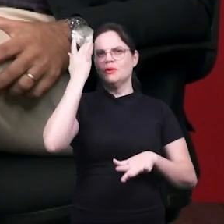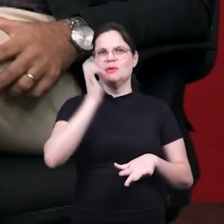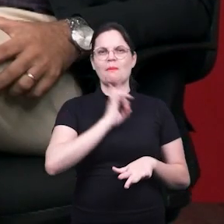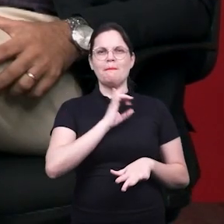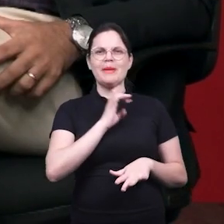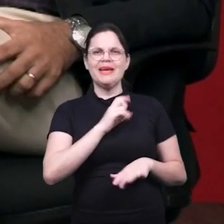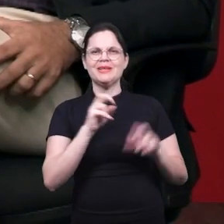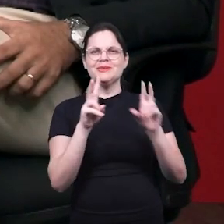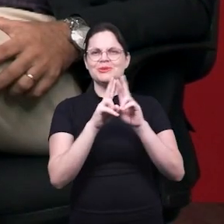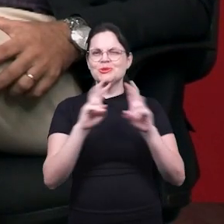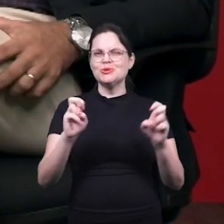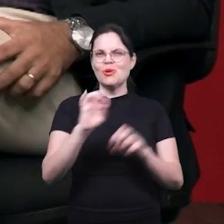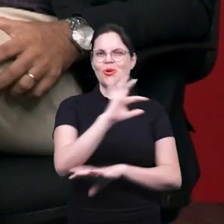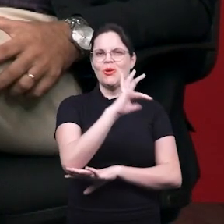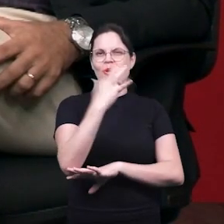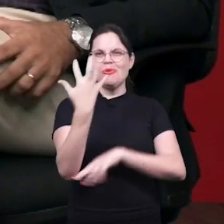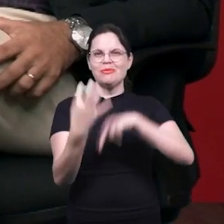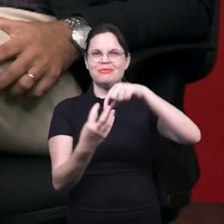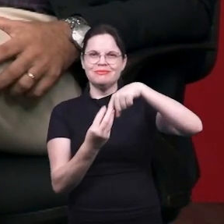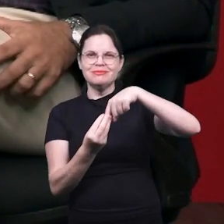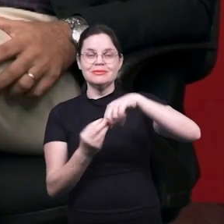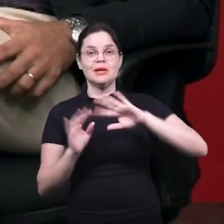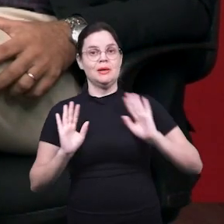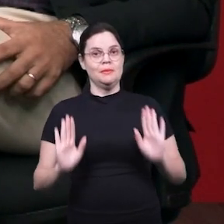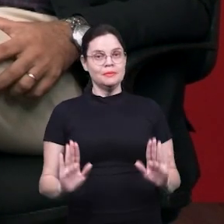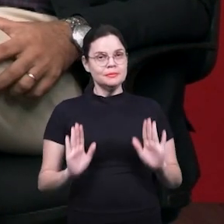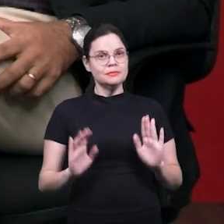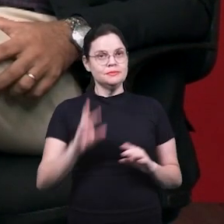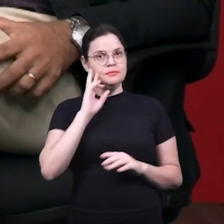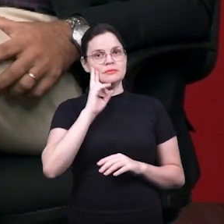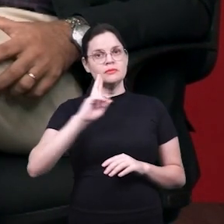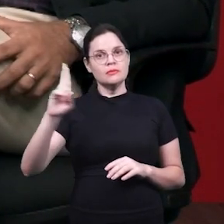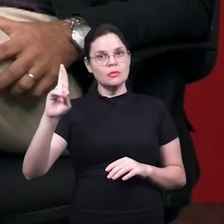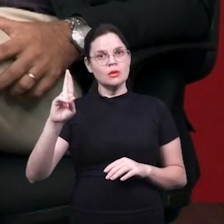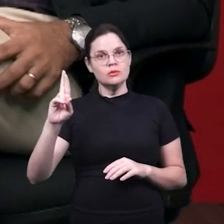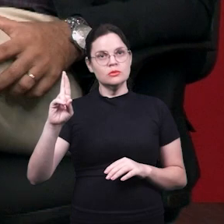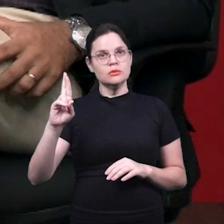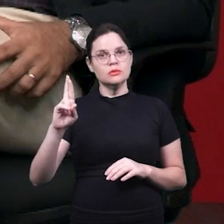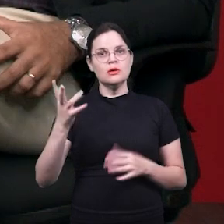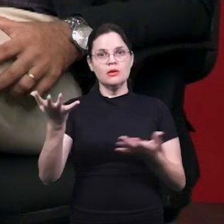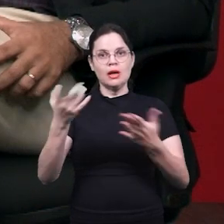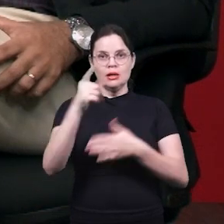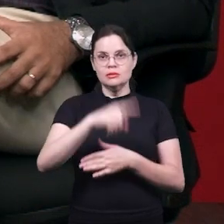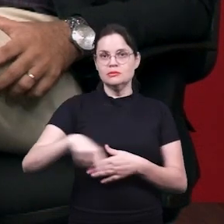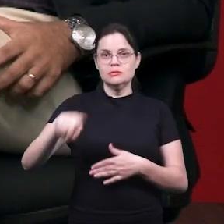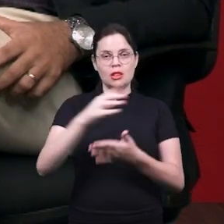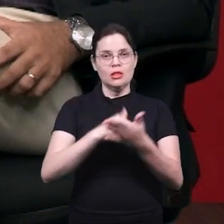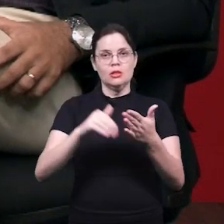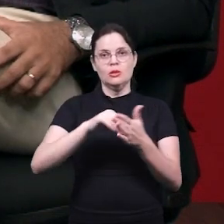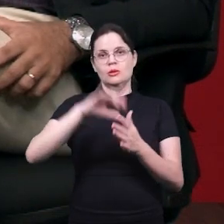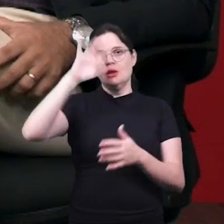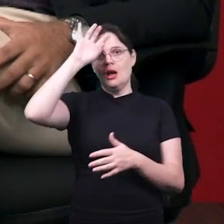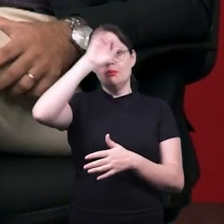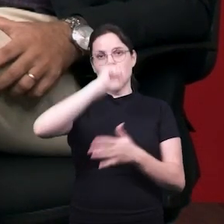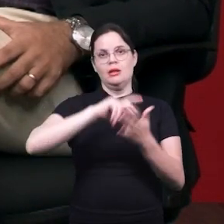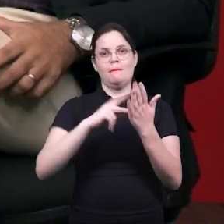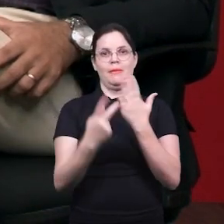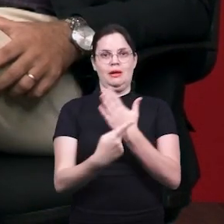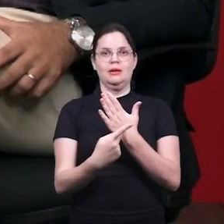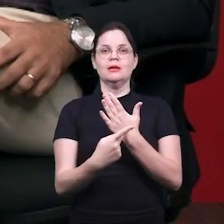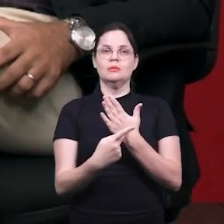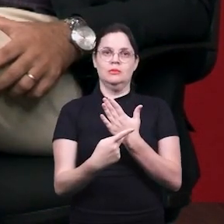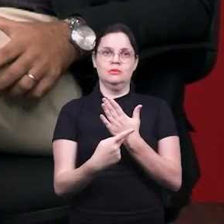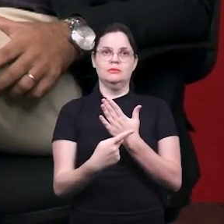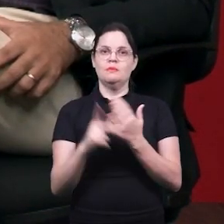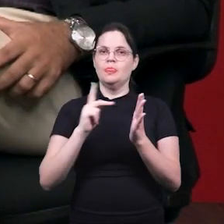falar, né, sobre isso, mas o Senhor diz que o Senhor quer que todos aprendam a parábola da figueira. Sim.